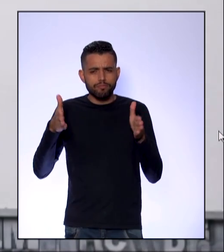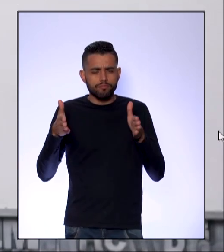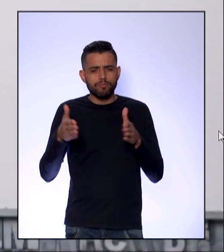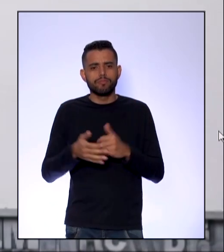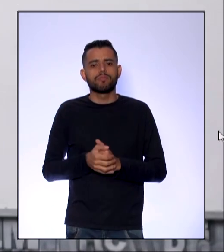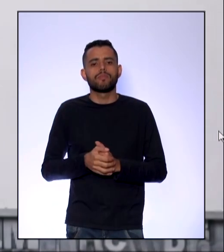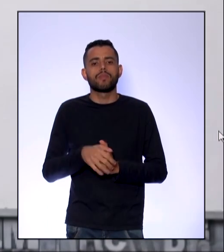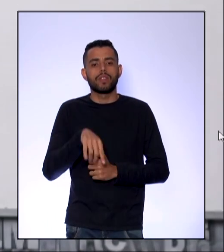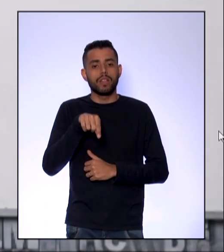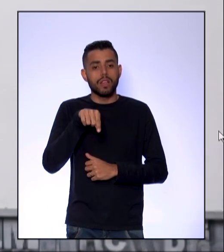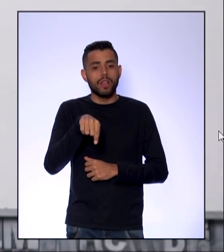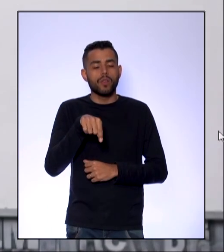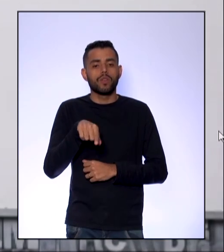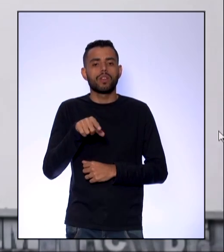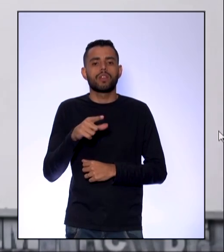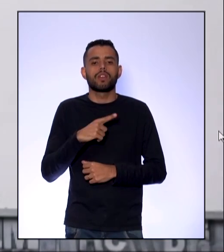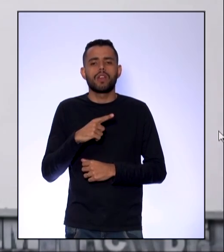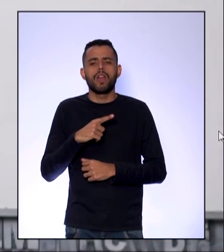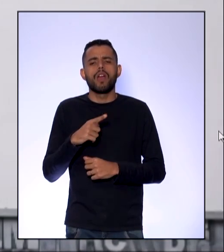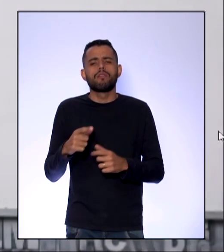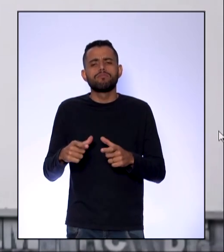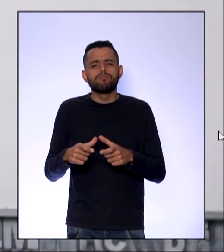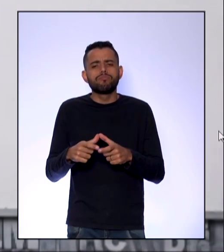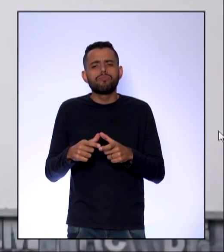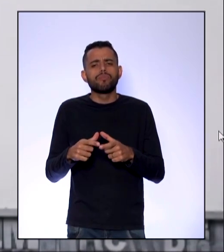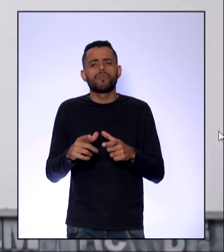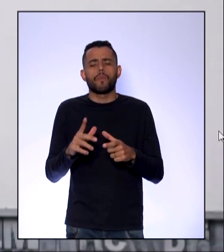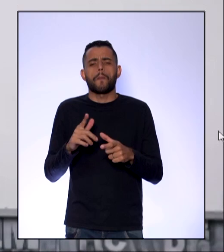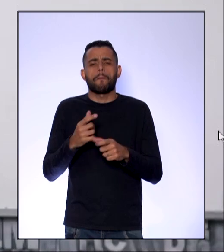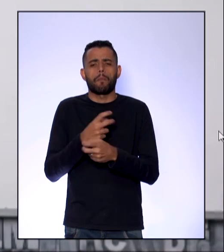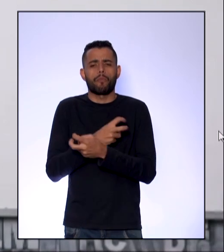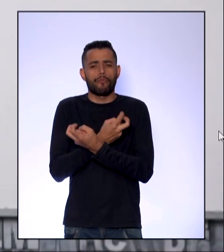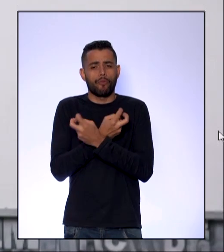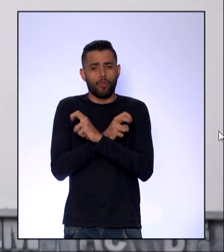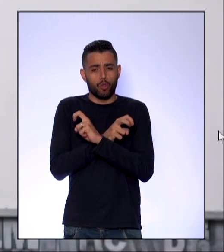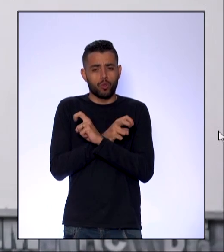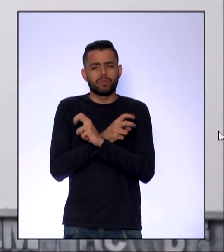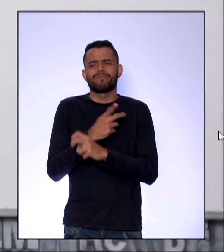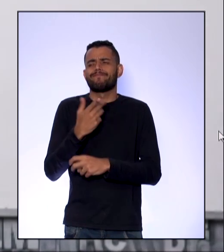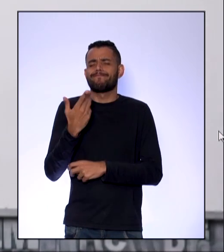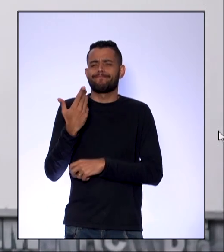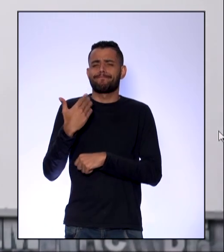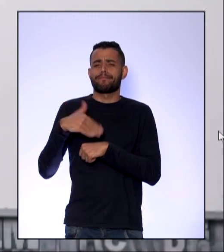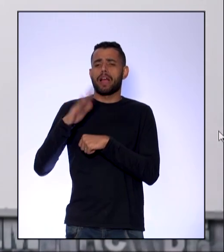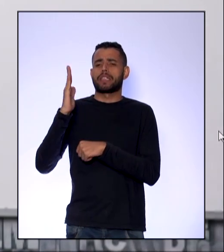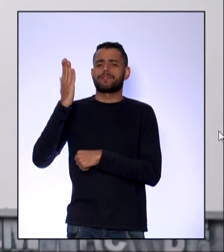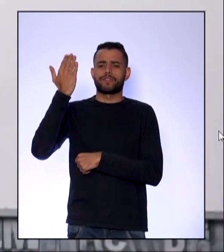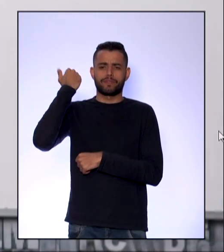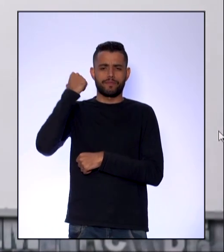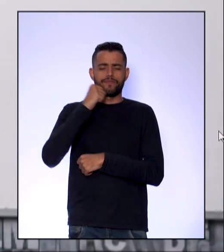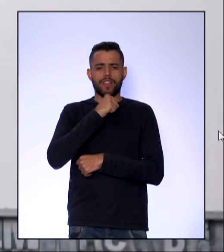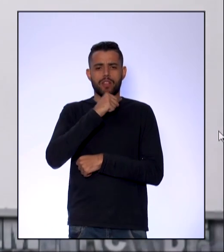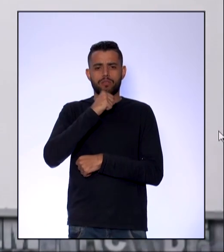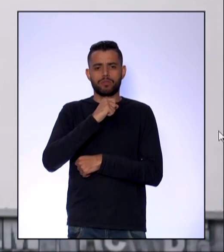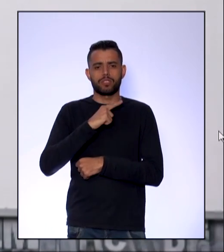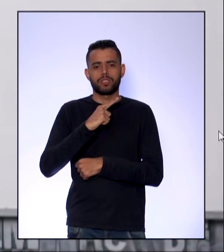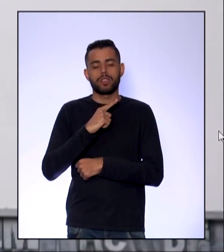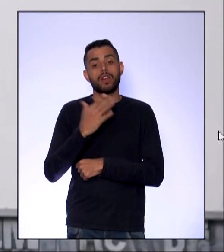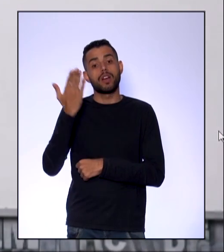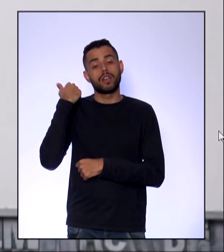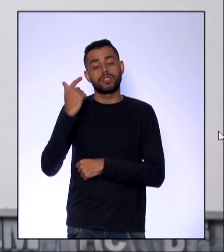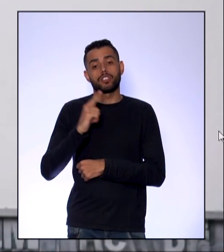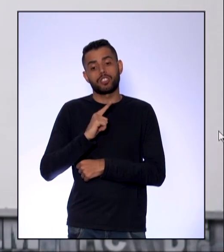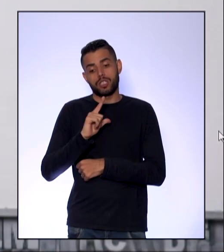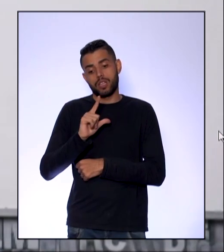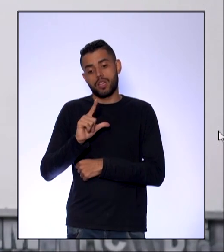ele se tornou o fóssil mais antigo que nós temos. Até então era a Lucy, tá? De 3,2 milhões